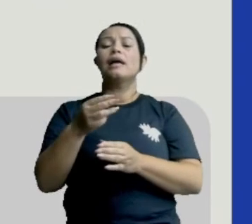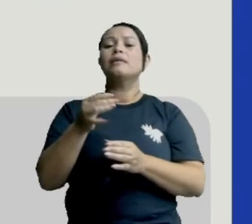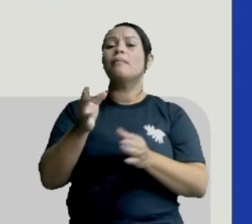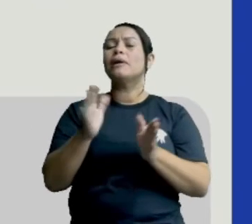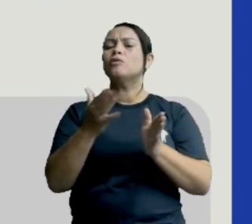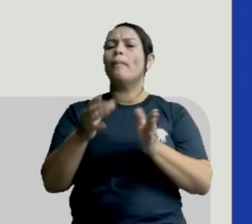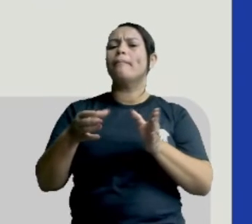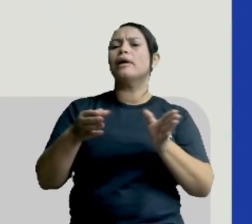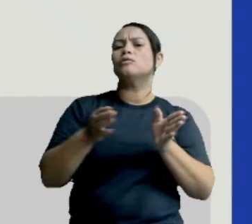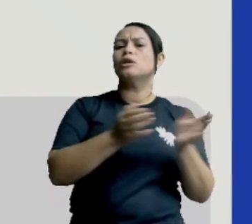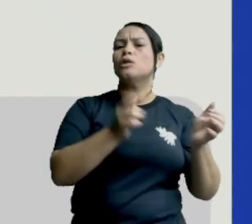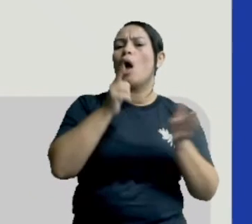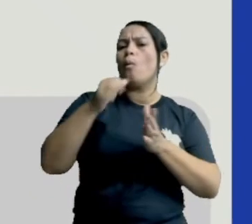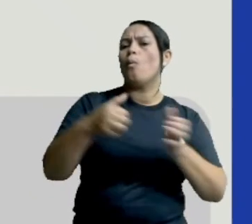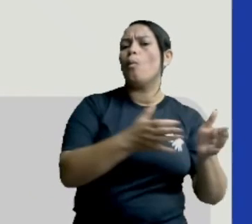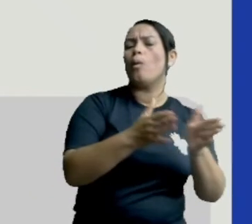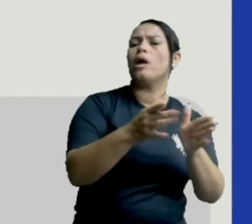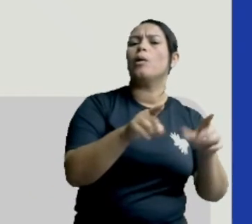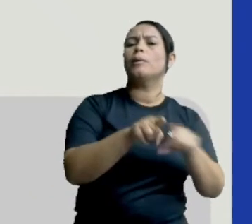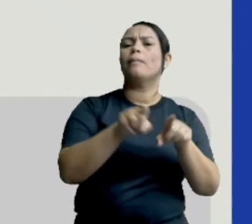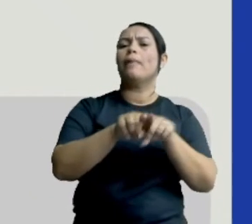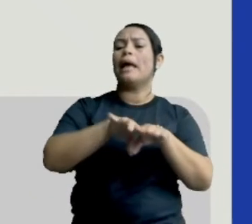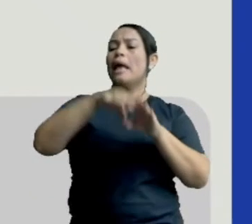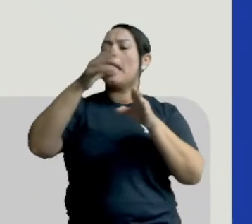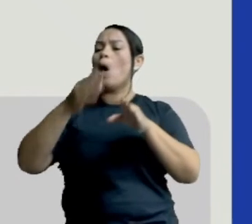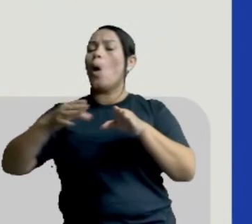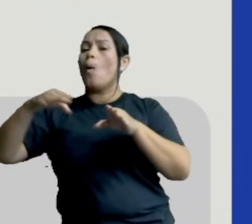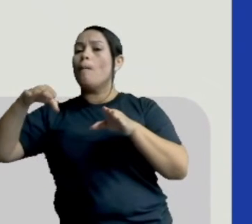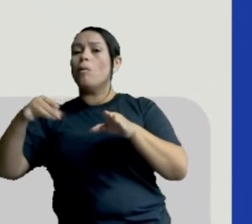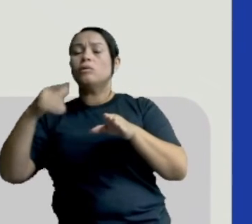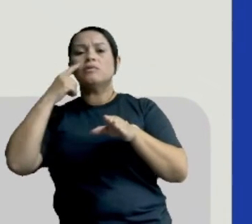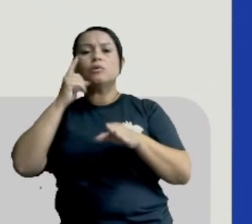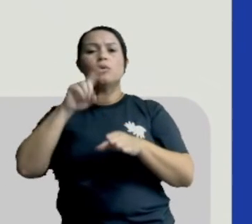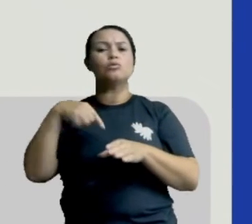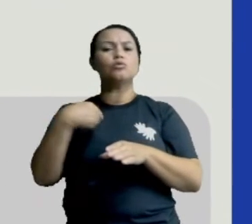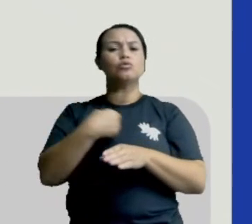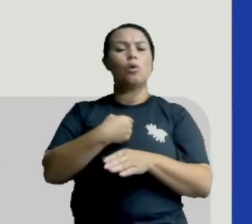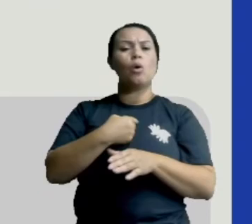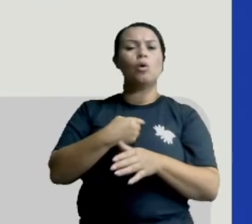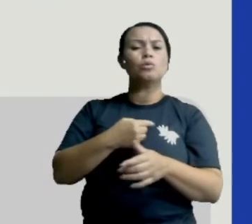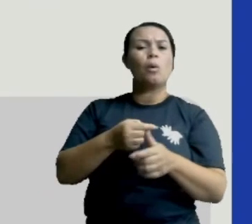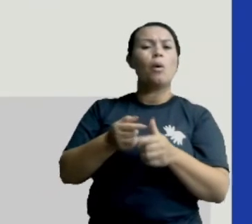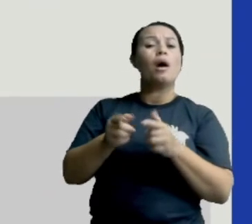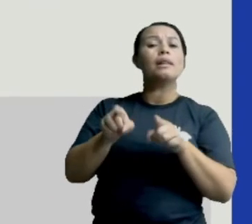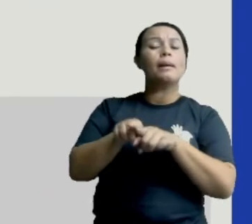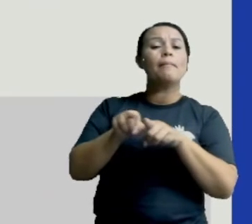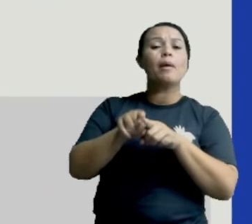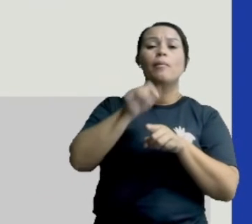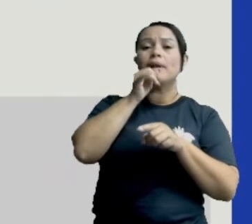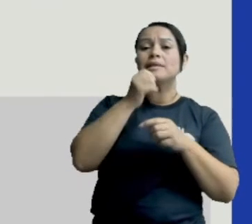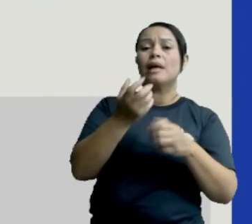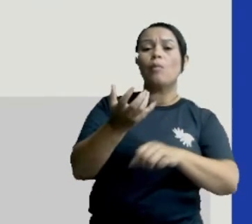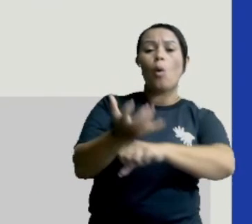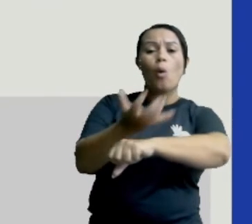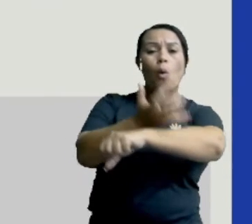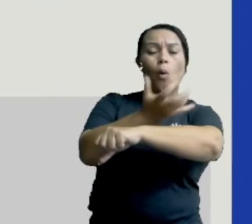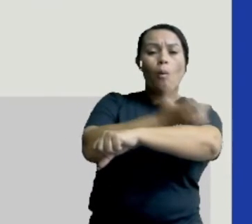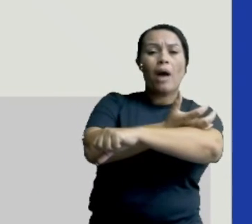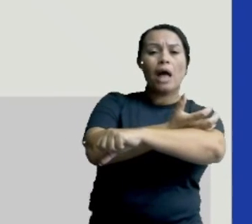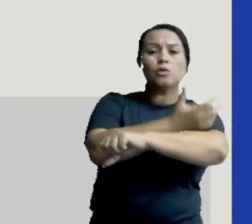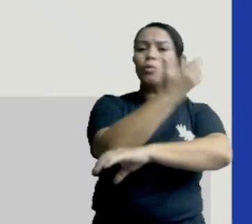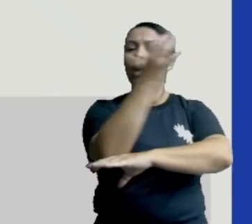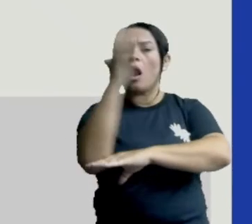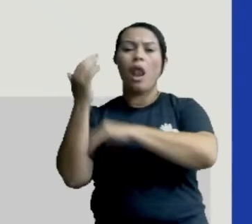rio e o sopé do monte, enquanto nossos tiros não cessavam de dentro dos matos.